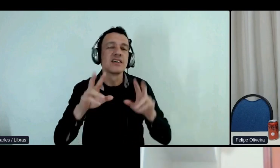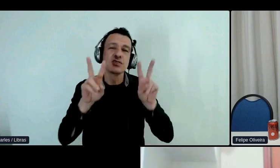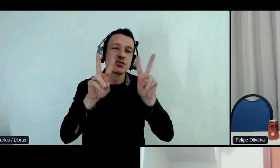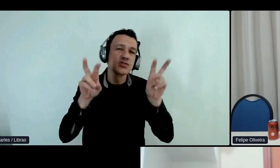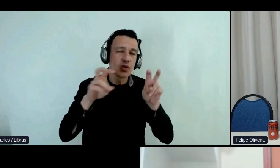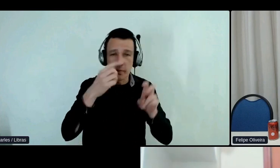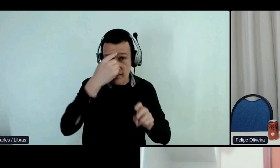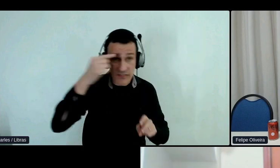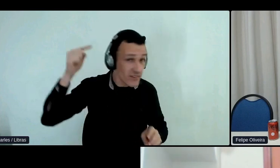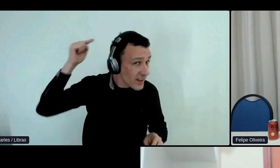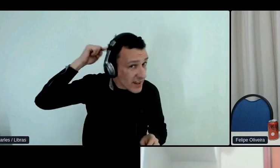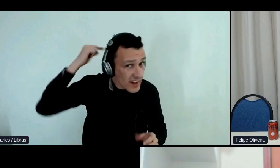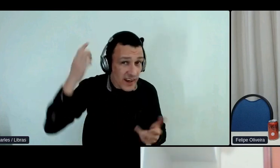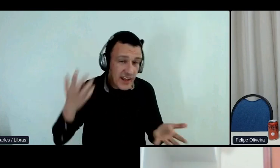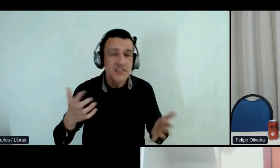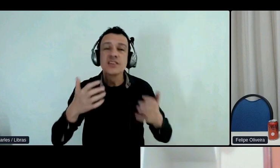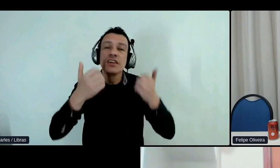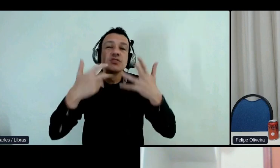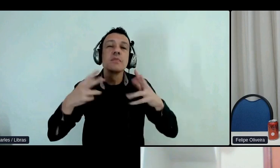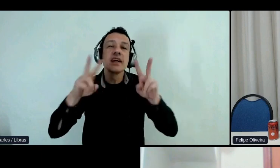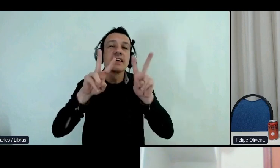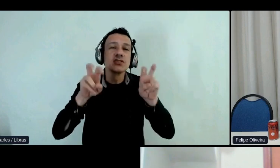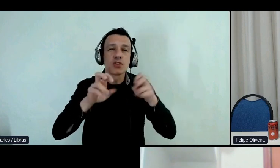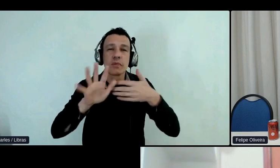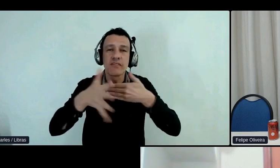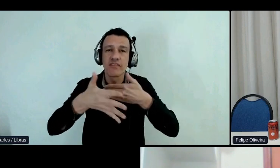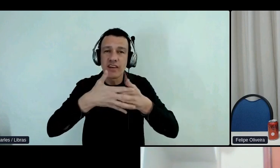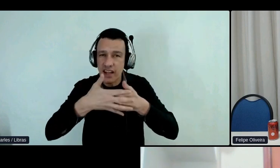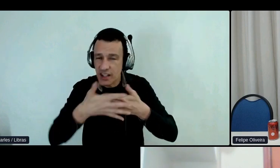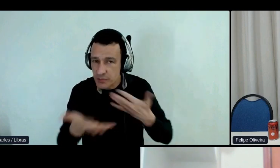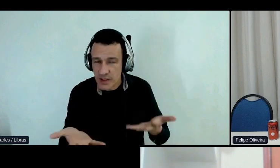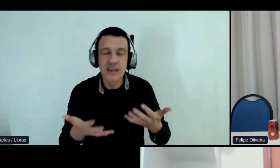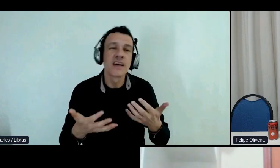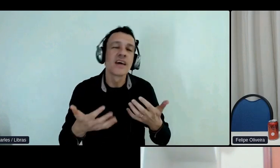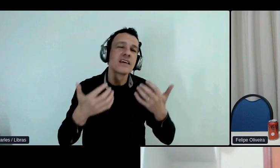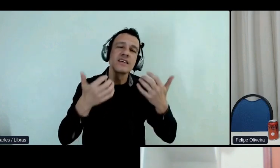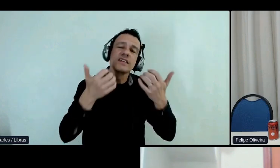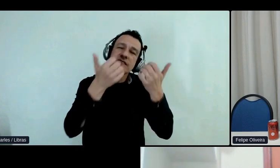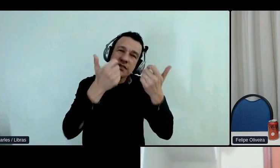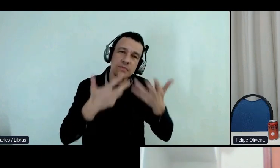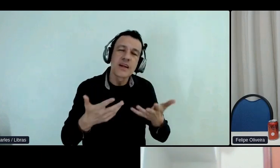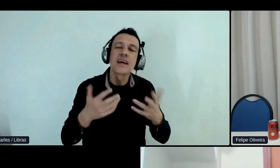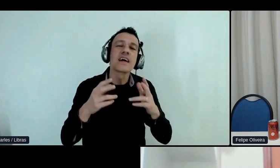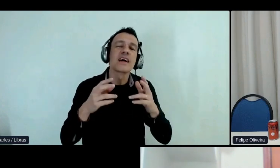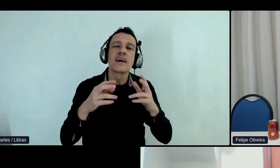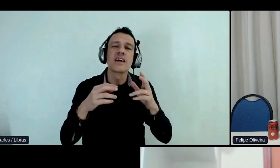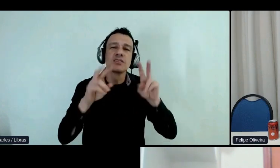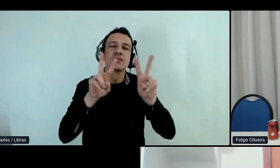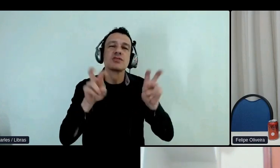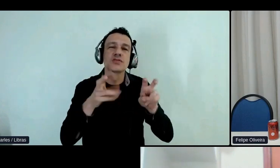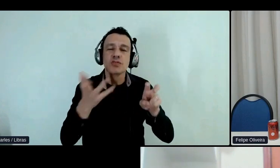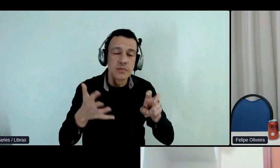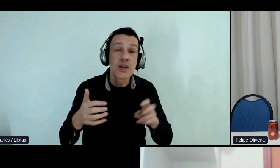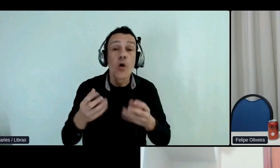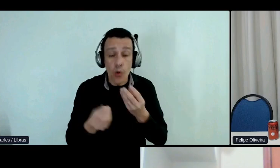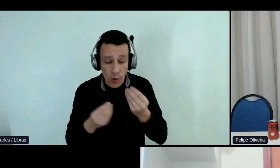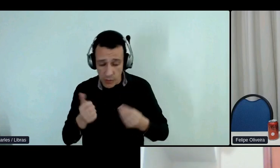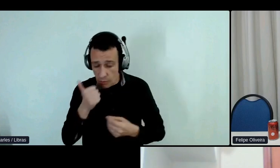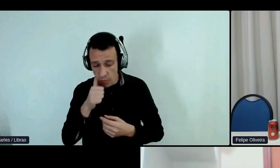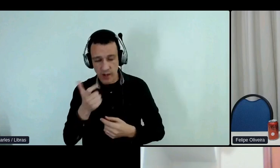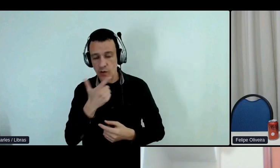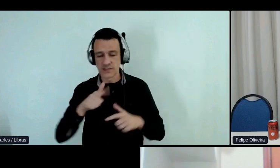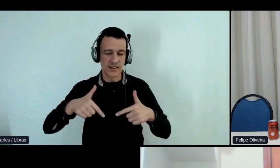amanhã, outras várias palestras amanhã, então vai ter um conteúdo bem legal para a gente trabalhar. Vai ter conteúdo sobre impressão 3D, vai